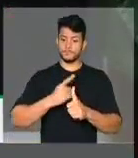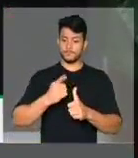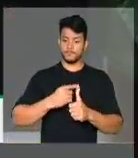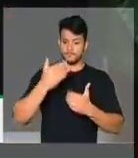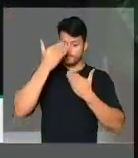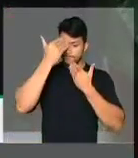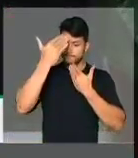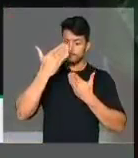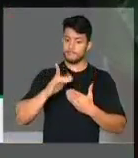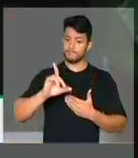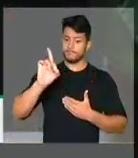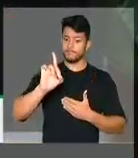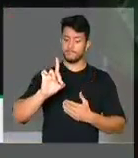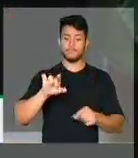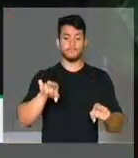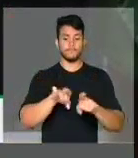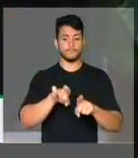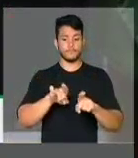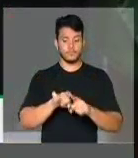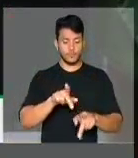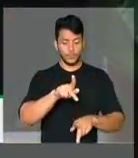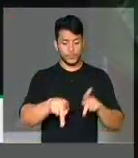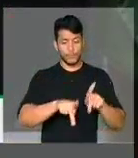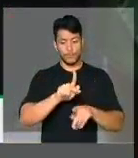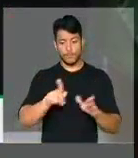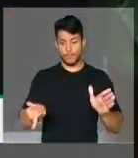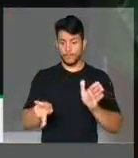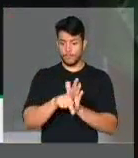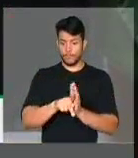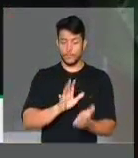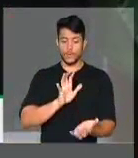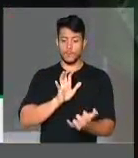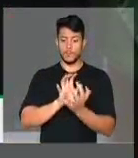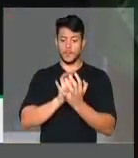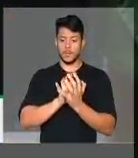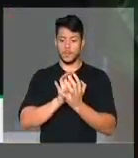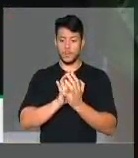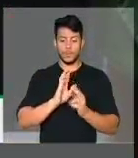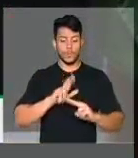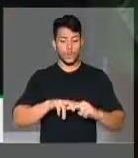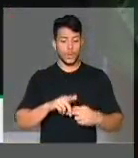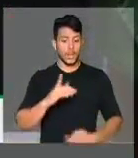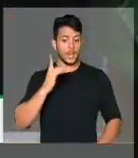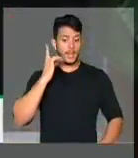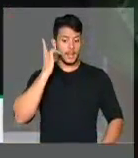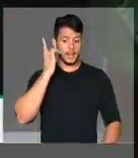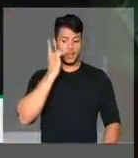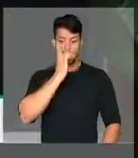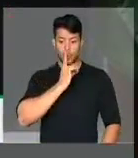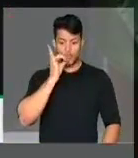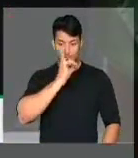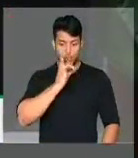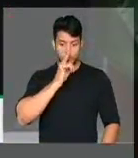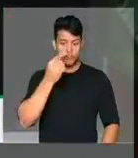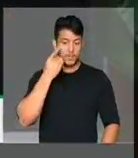depois aos pernambucanos que no último domingo, dia 7,